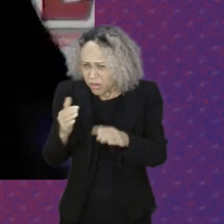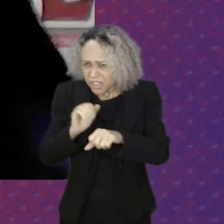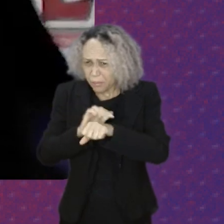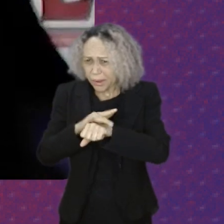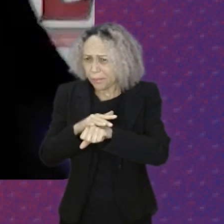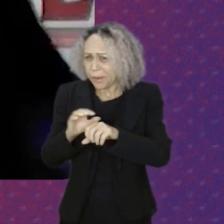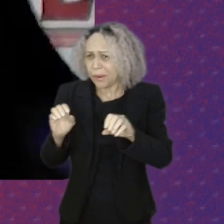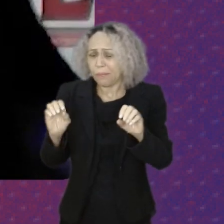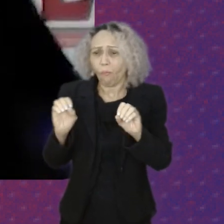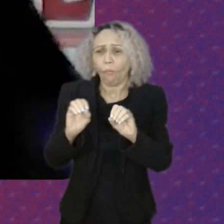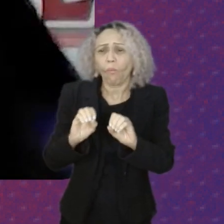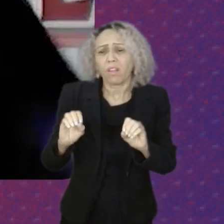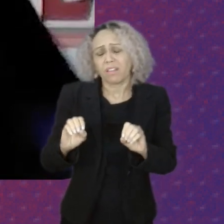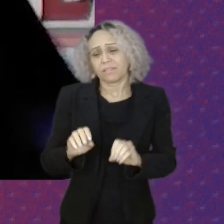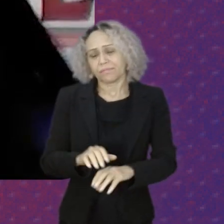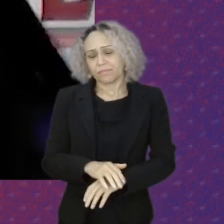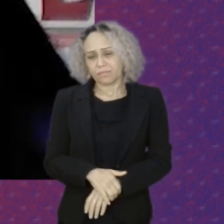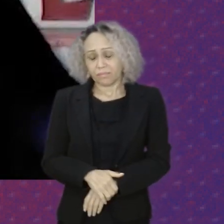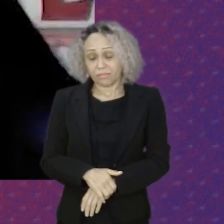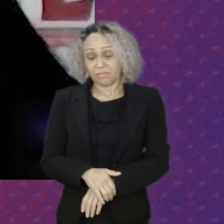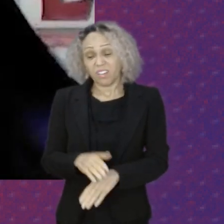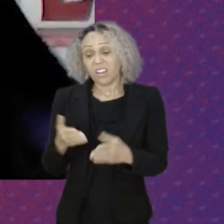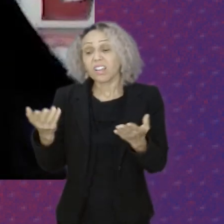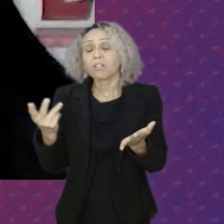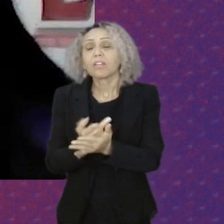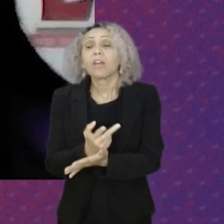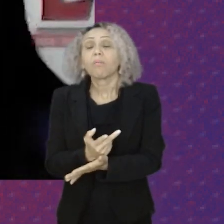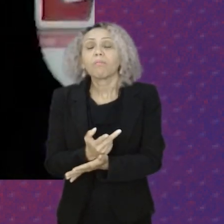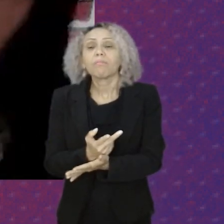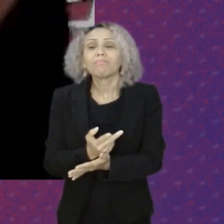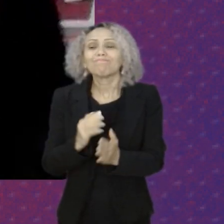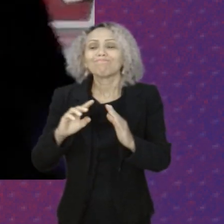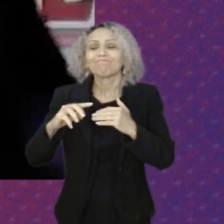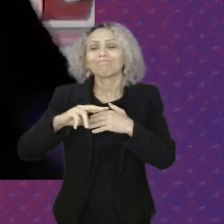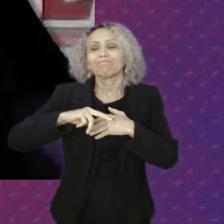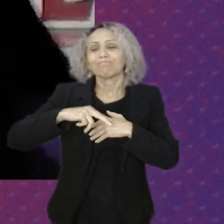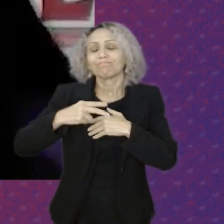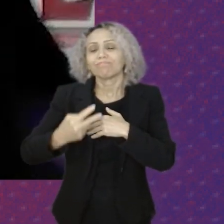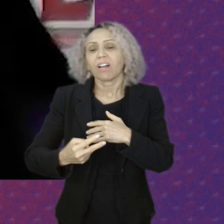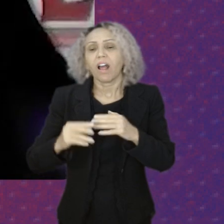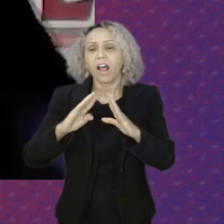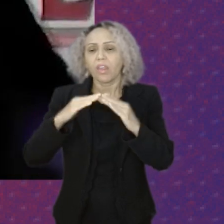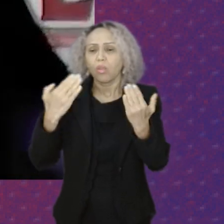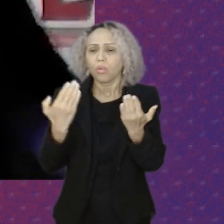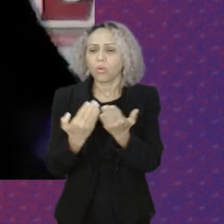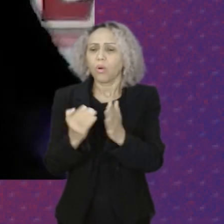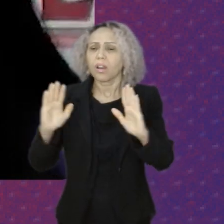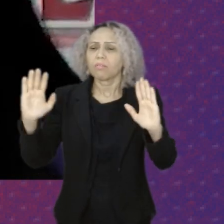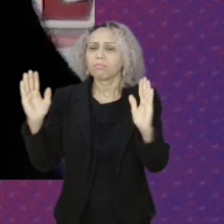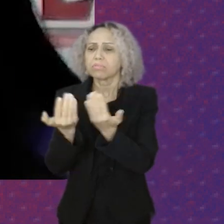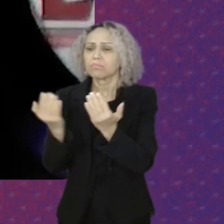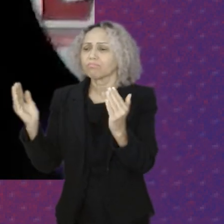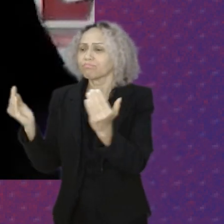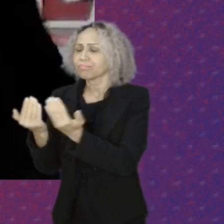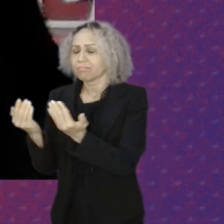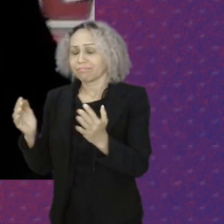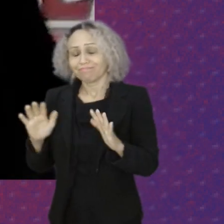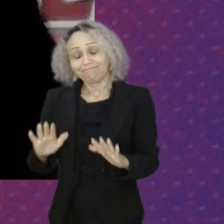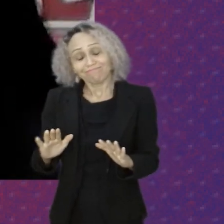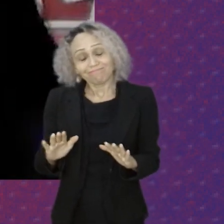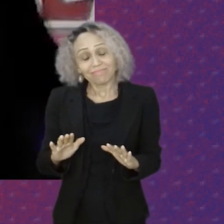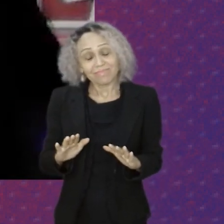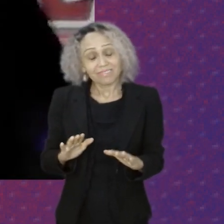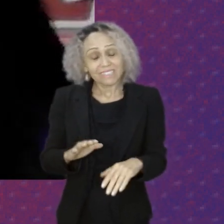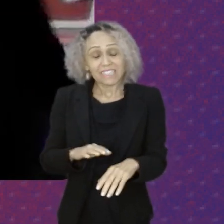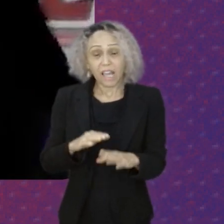o fechamento das escolas. Então, o famoso programa de alfabetizar na idade certa,